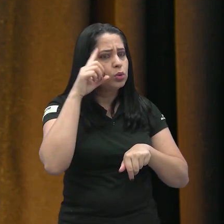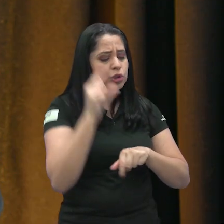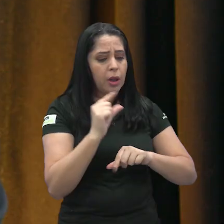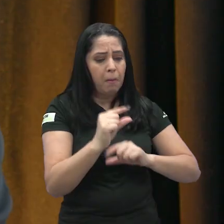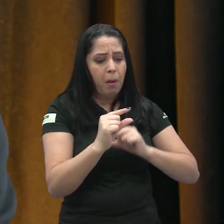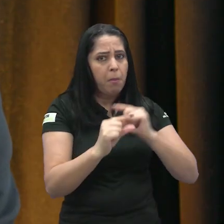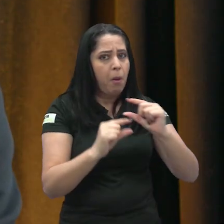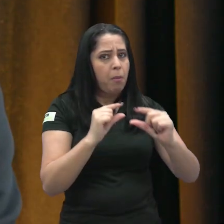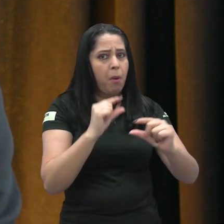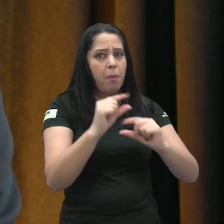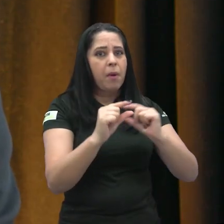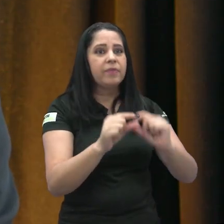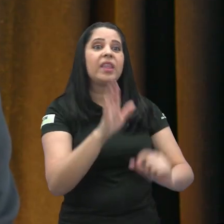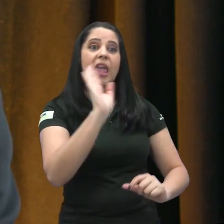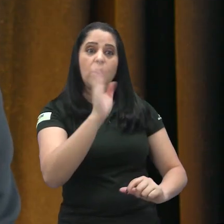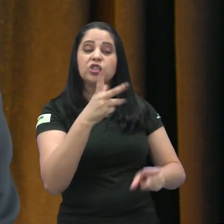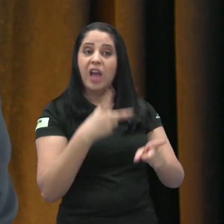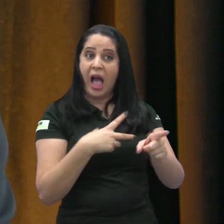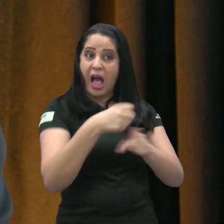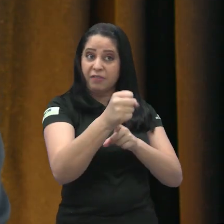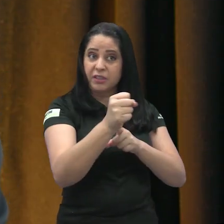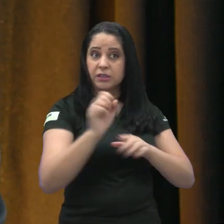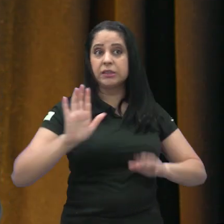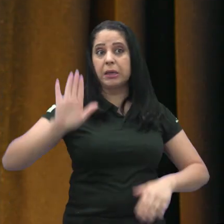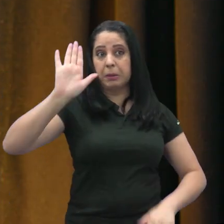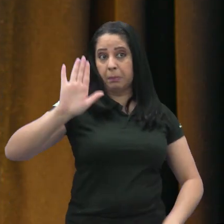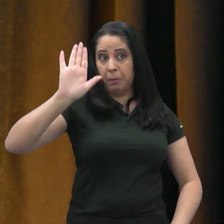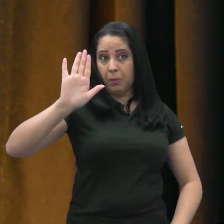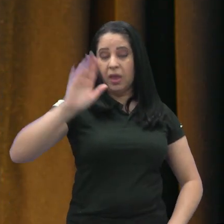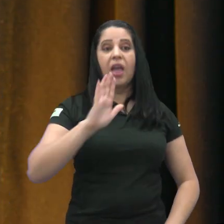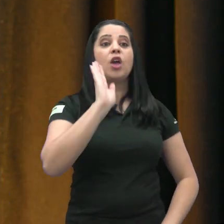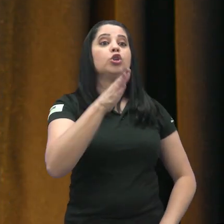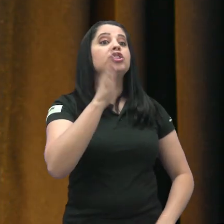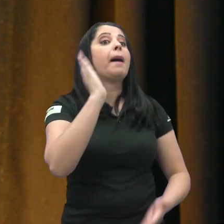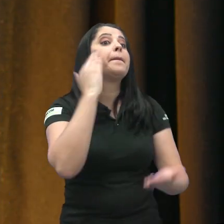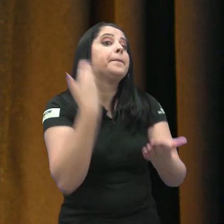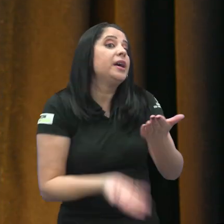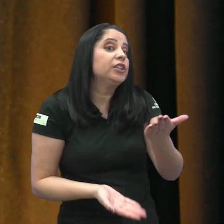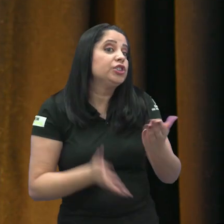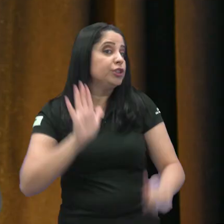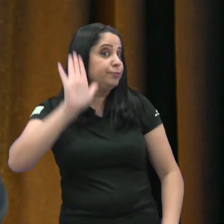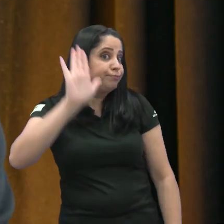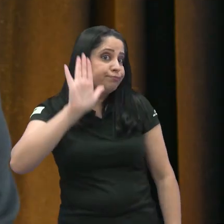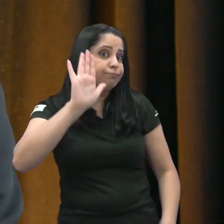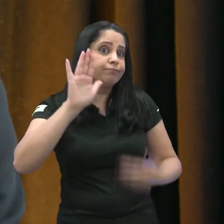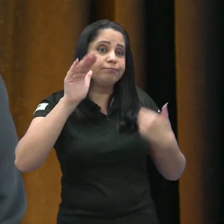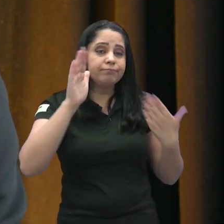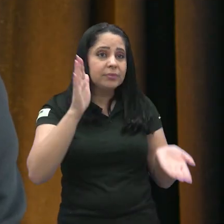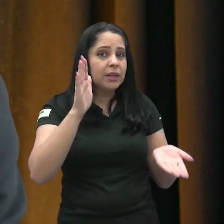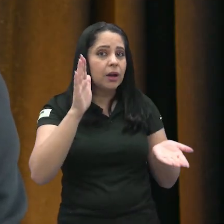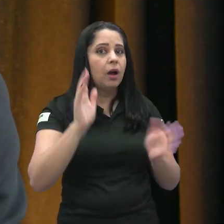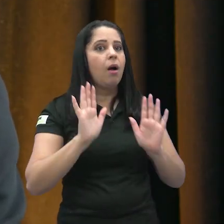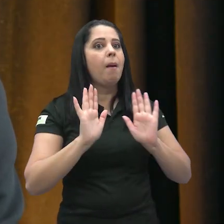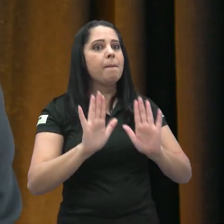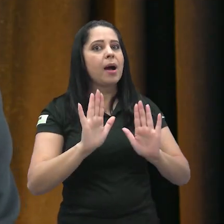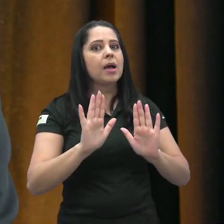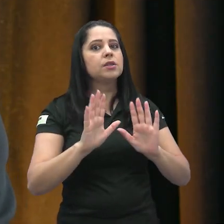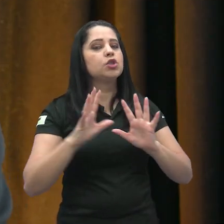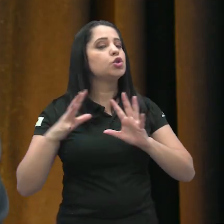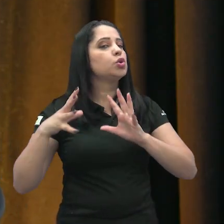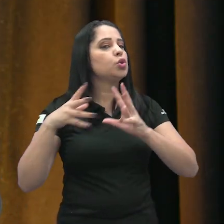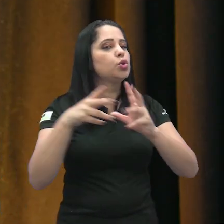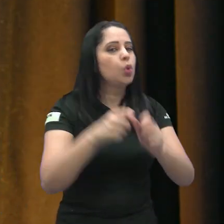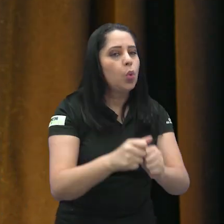falei, já ganhei eleições, já perdi eleições, Sim. já construí um legado dentro da minha comunidade, mas